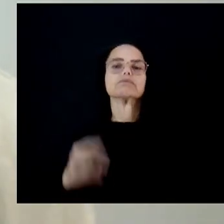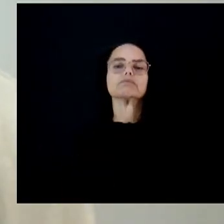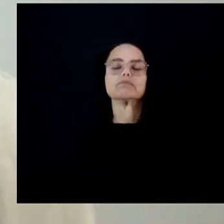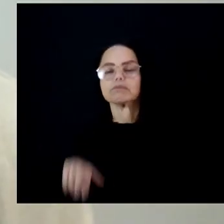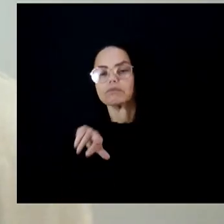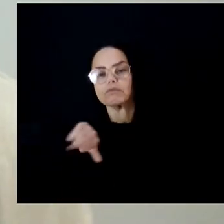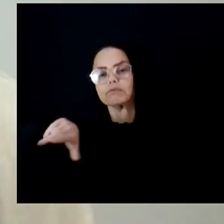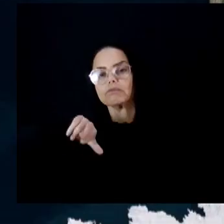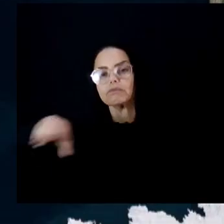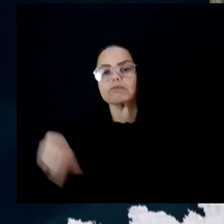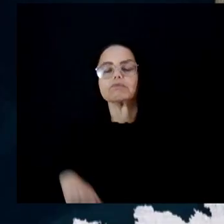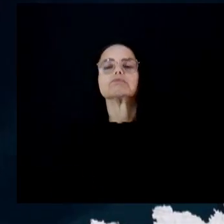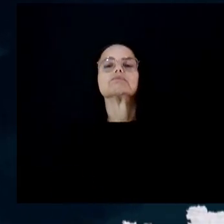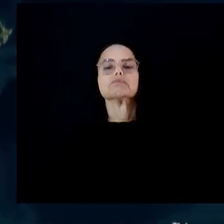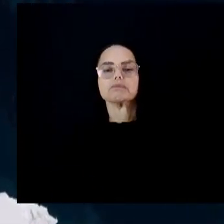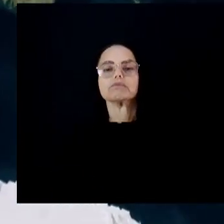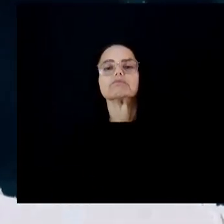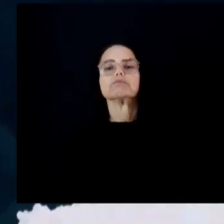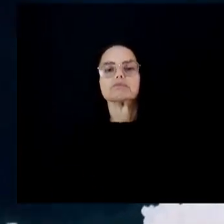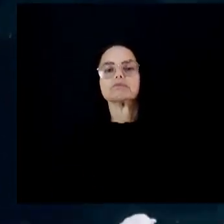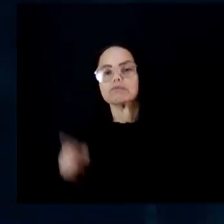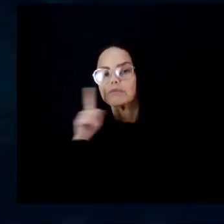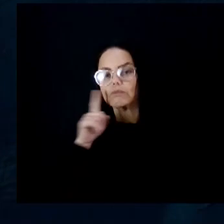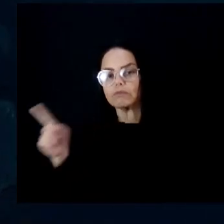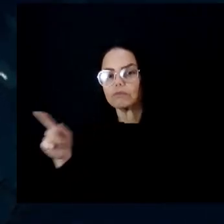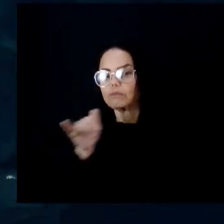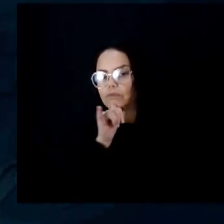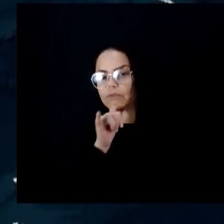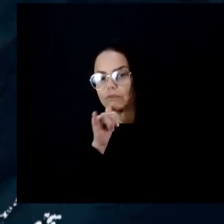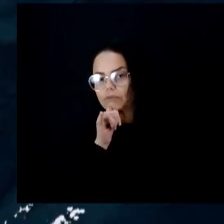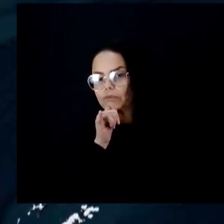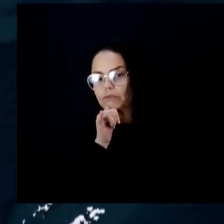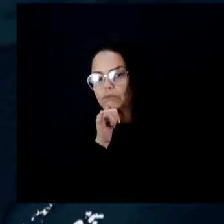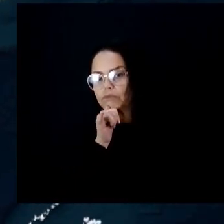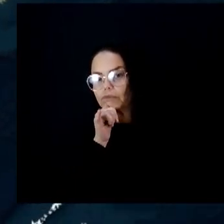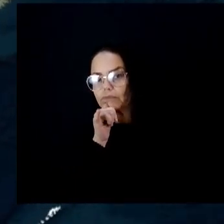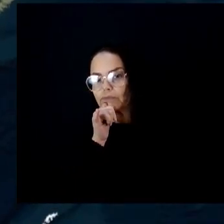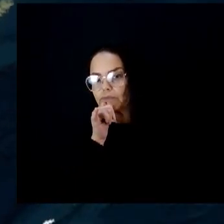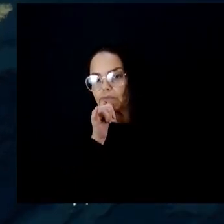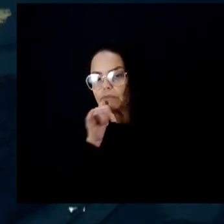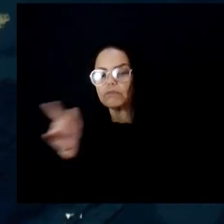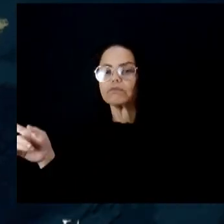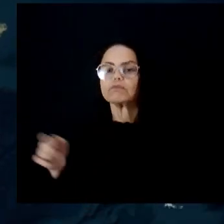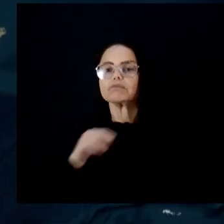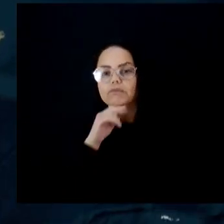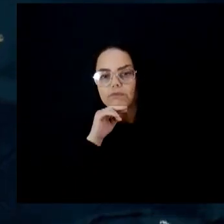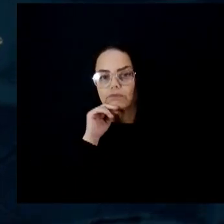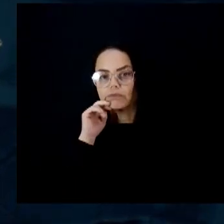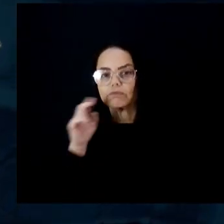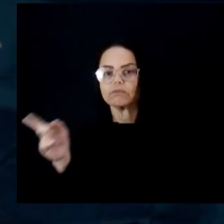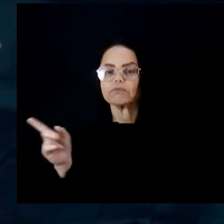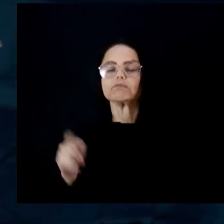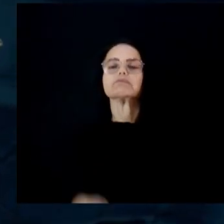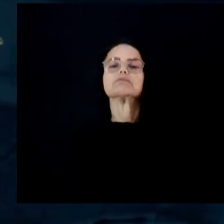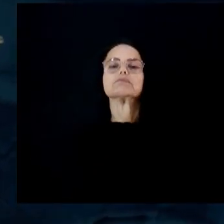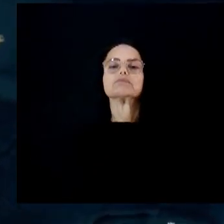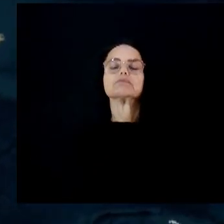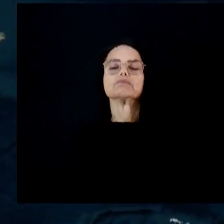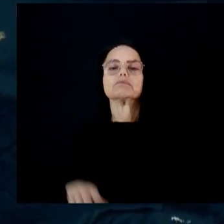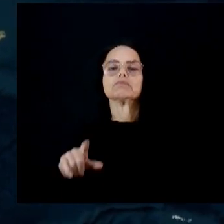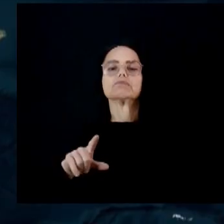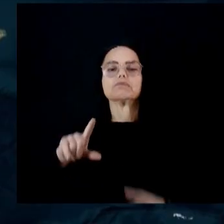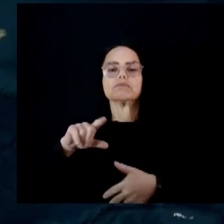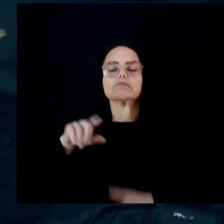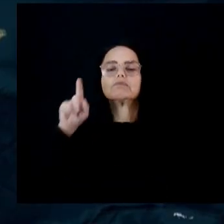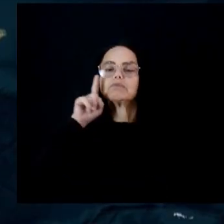estão em bordas de placa. O Chile, por exemplo, está na zona de subducção entre a placa de Nazca e a placa sul-americana, que é a placa que o Brasil está inserido.